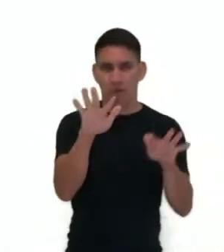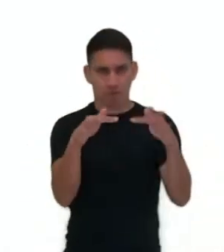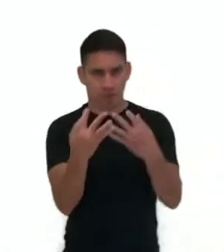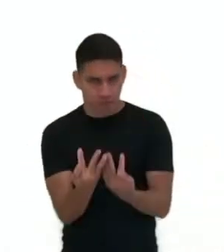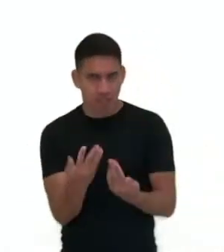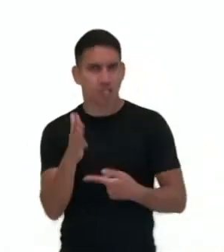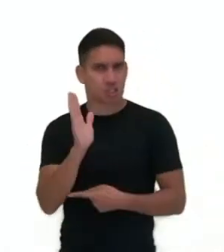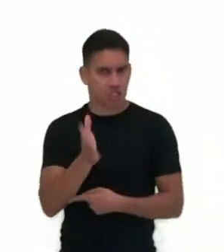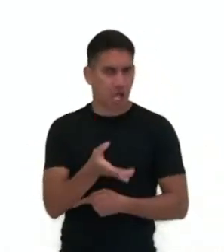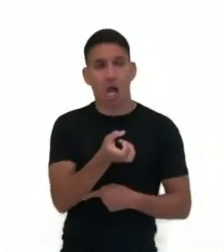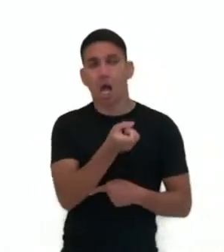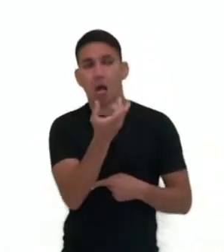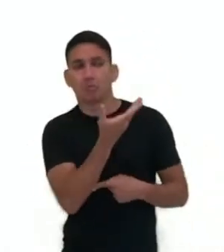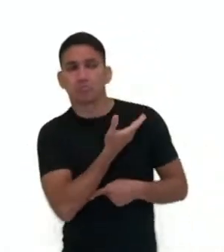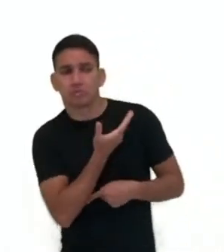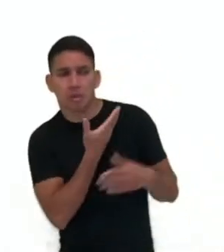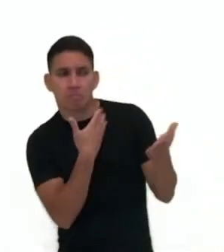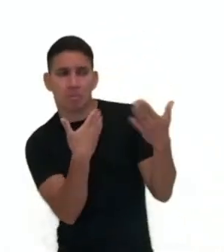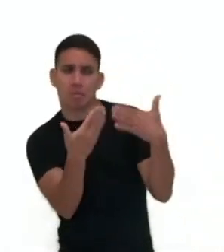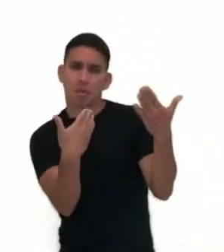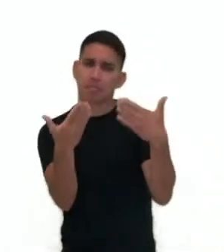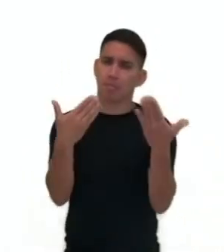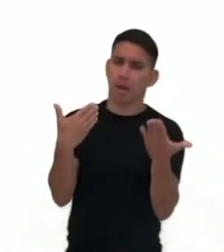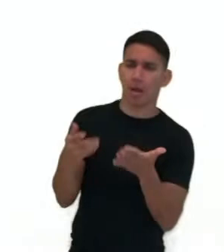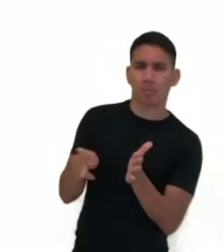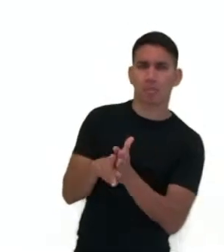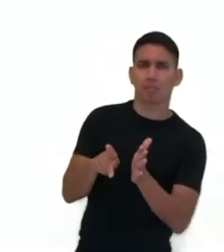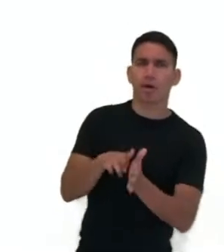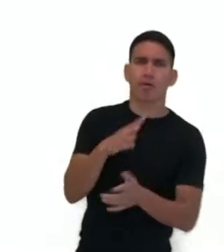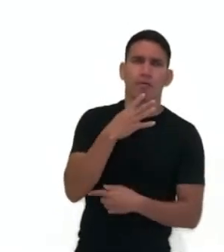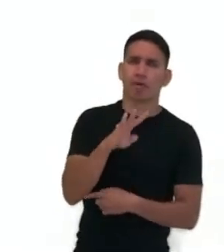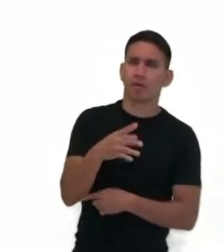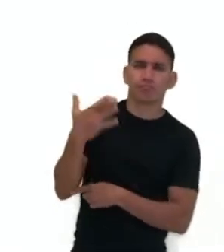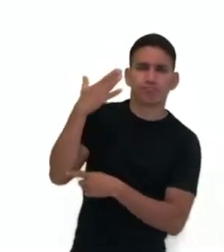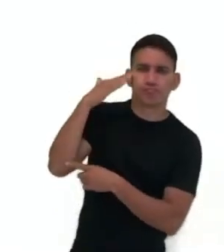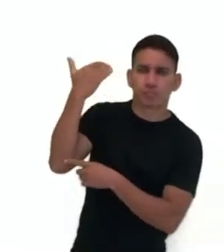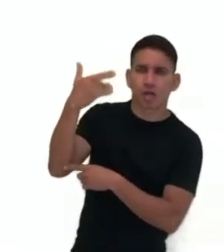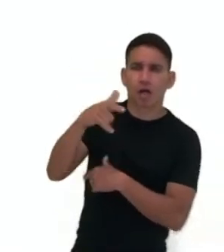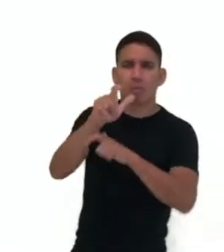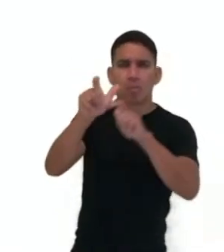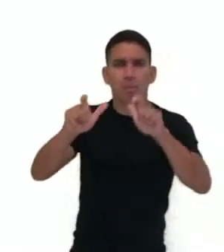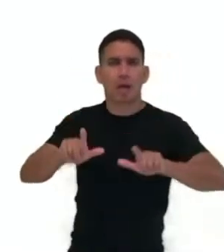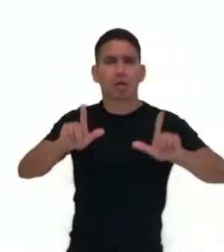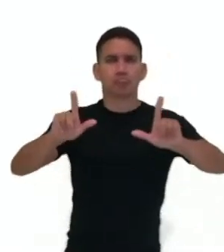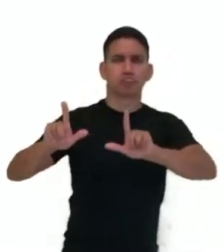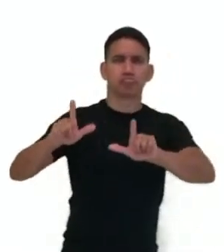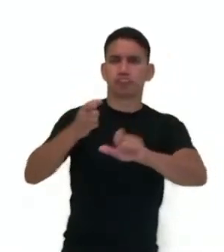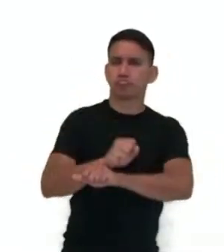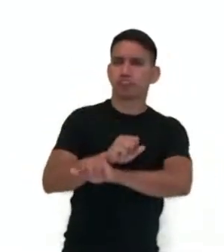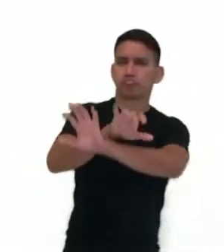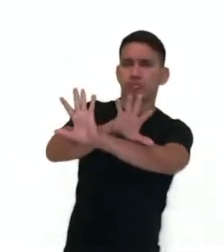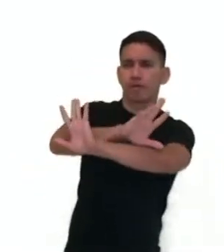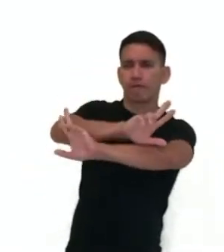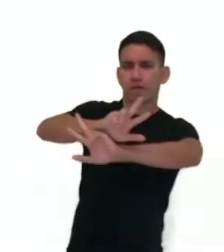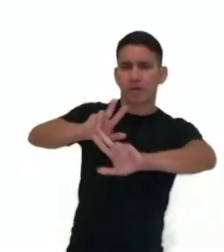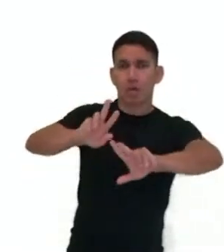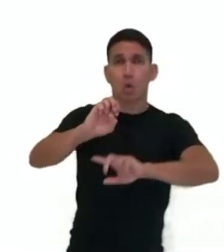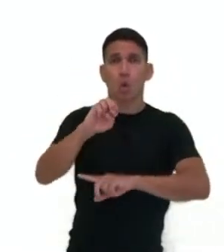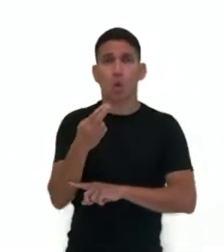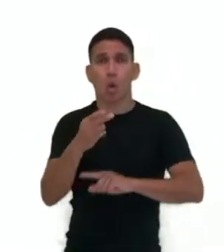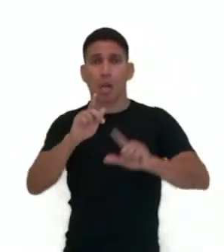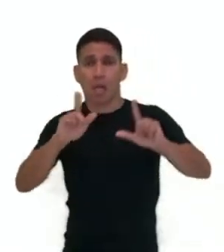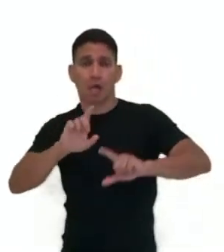por pessoas, né, que são conhecidas aí na mídia, né, ou ainda pela TV,